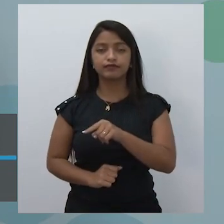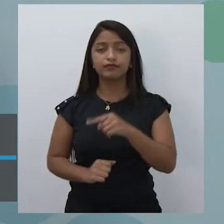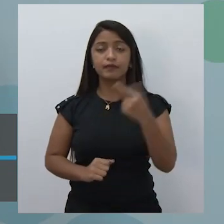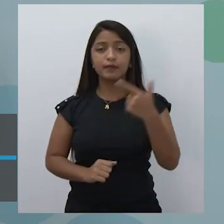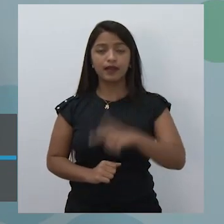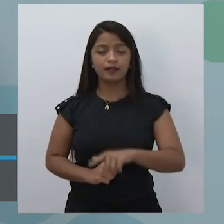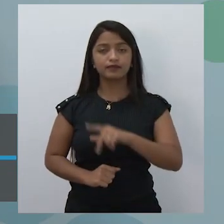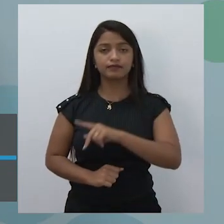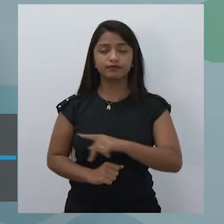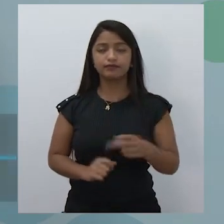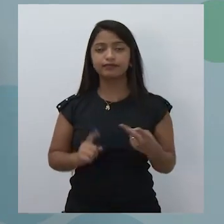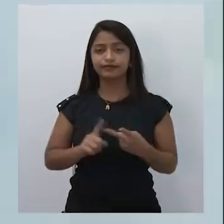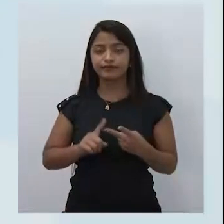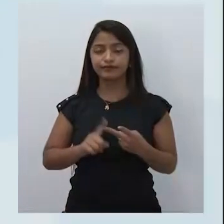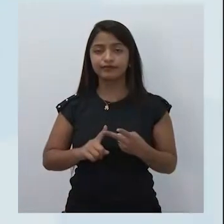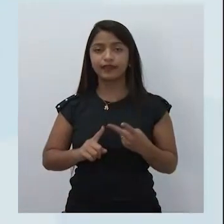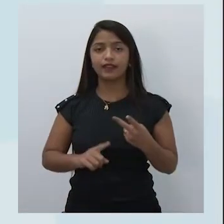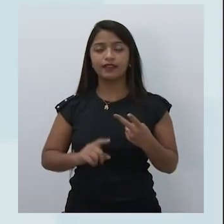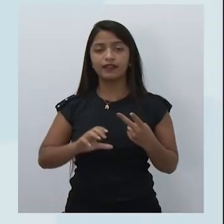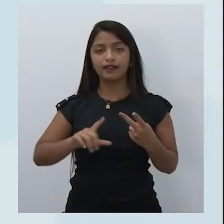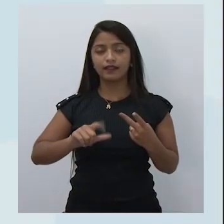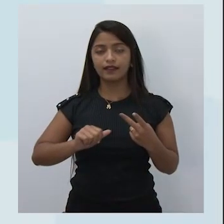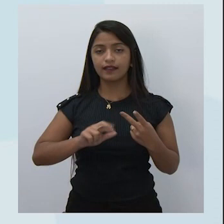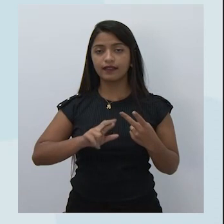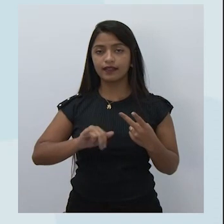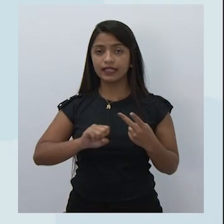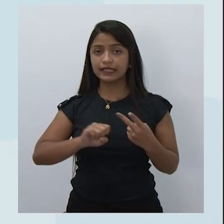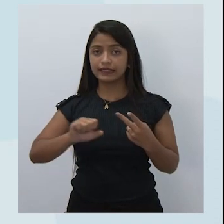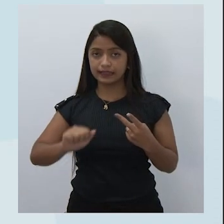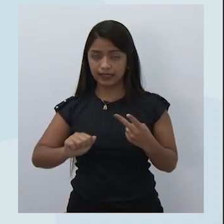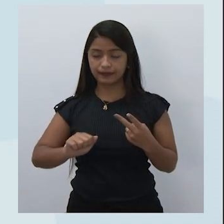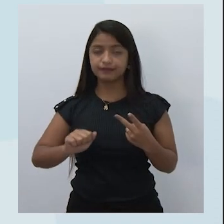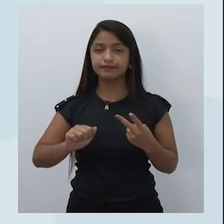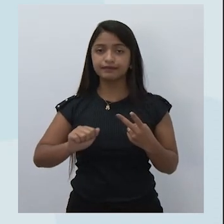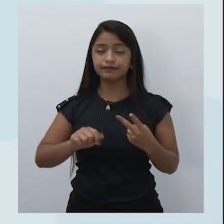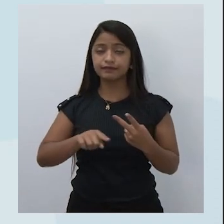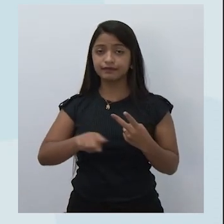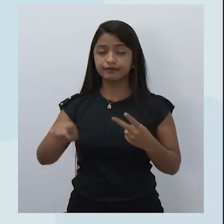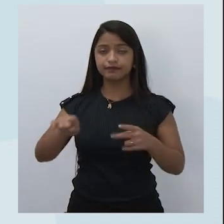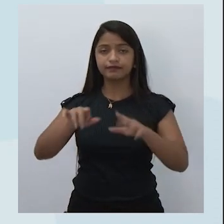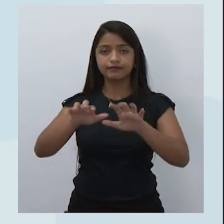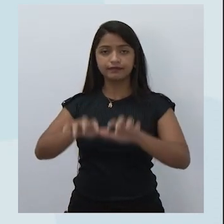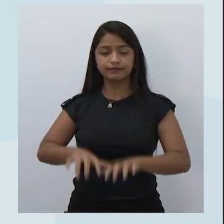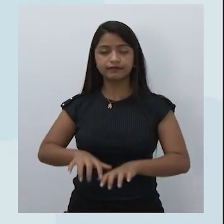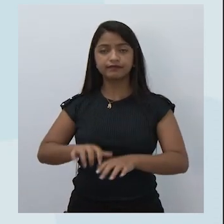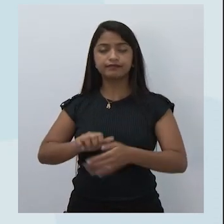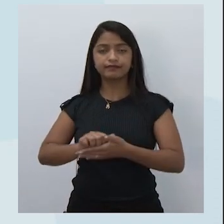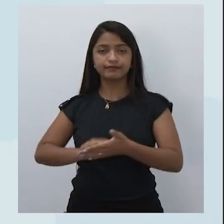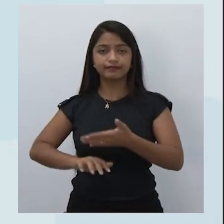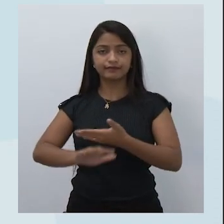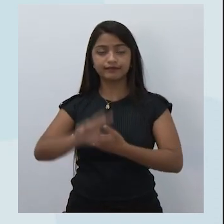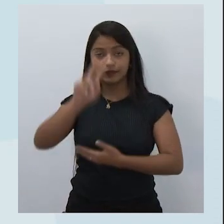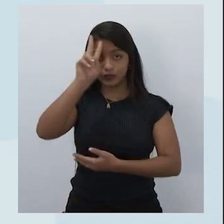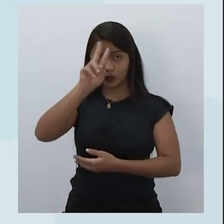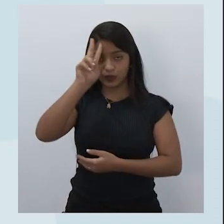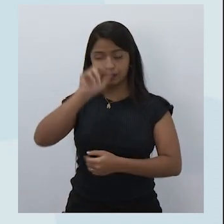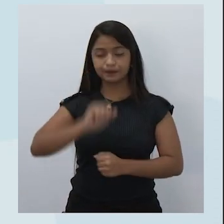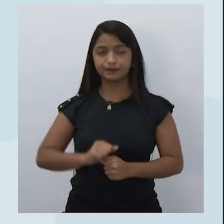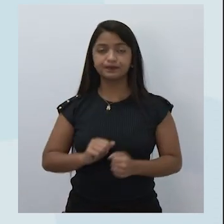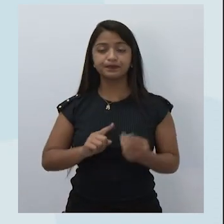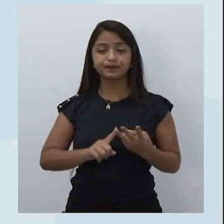juntamente com a professora Clarissa, são os redatores do componente curricular História. A professora Érica